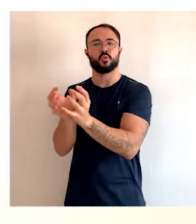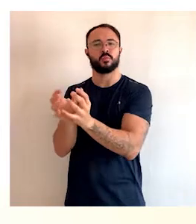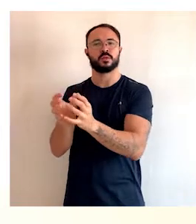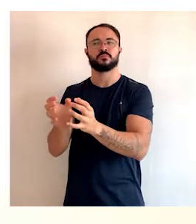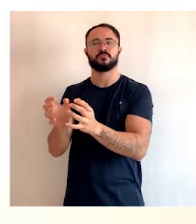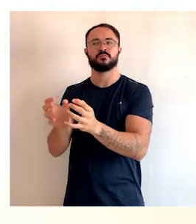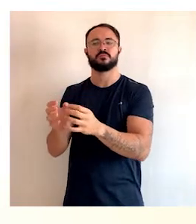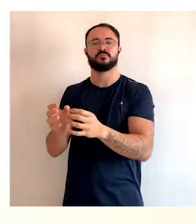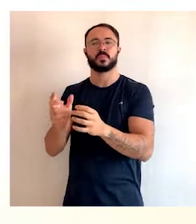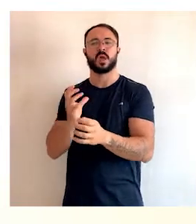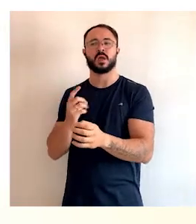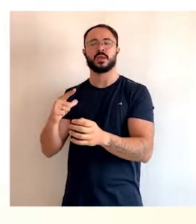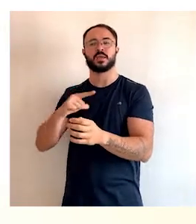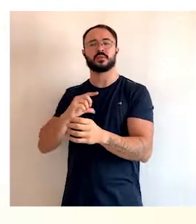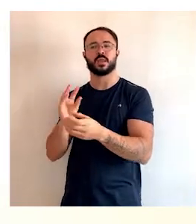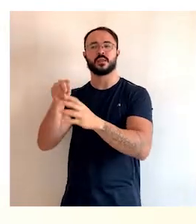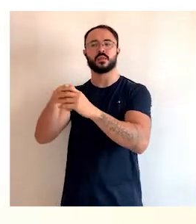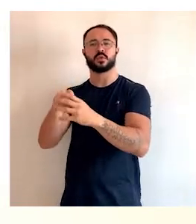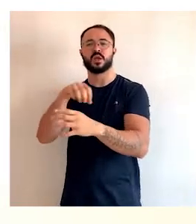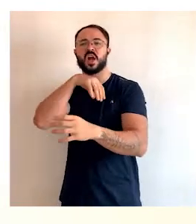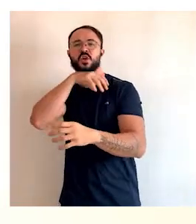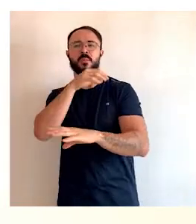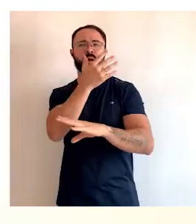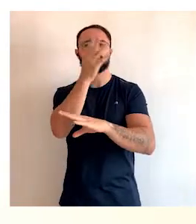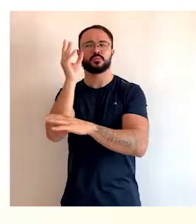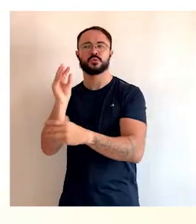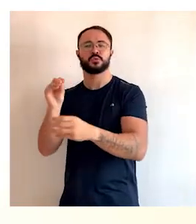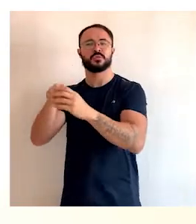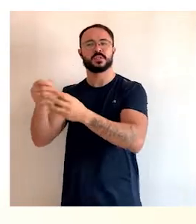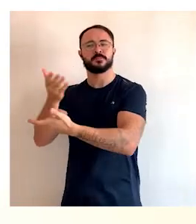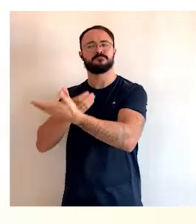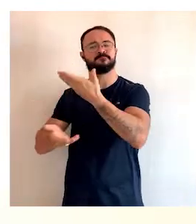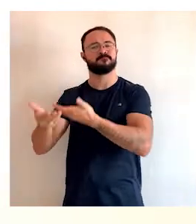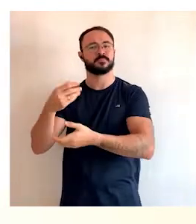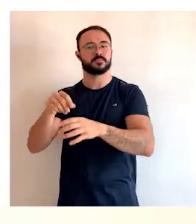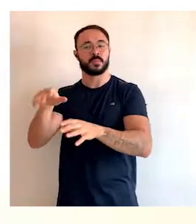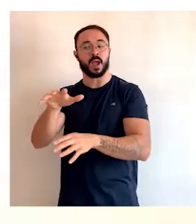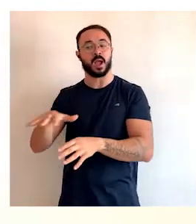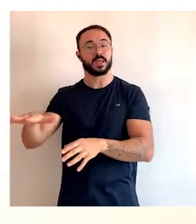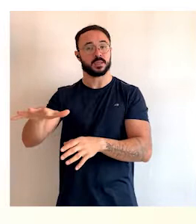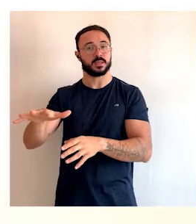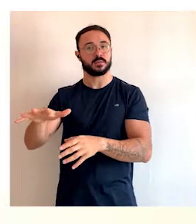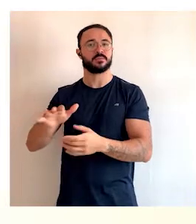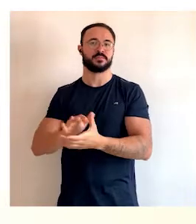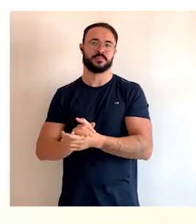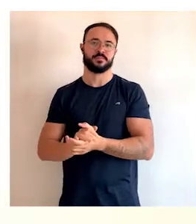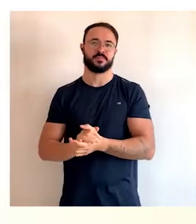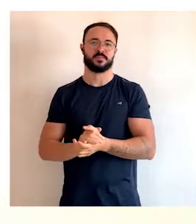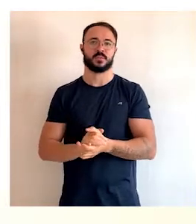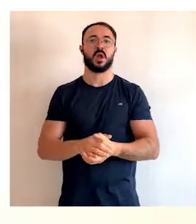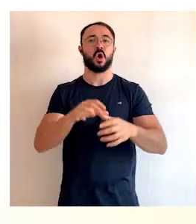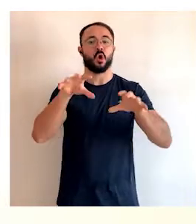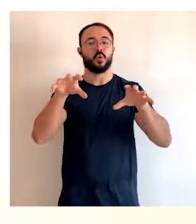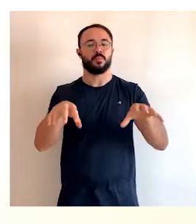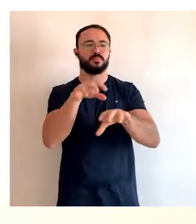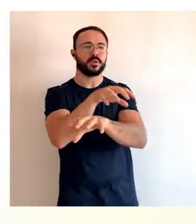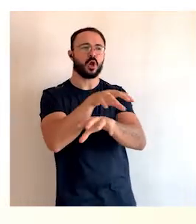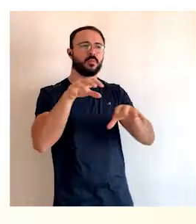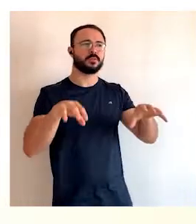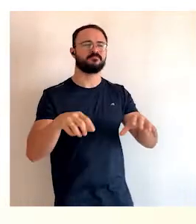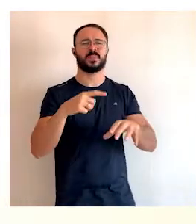animal e vegetal adaptadas à condição do ambiente. São grandes áreas ecológicas com